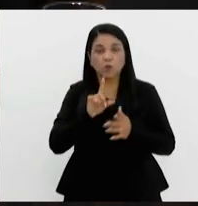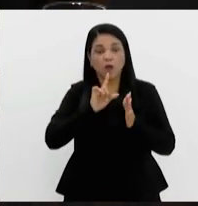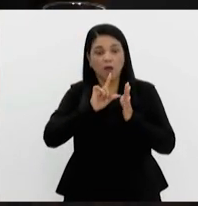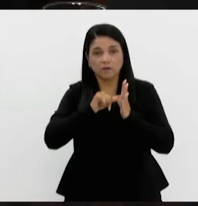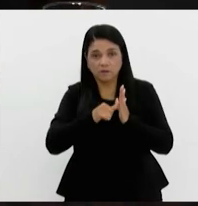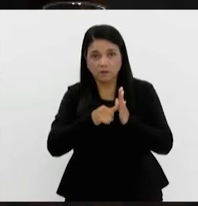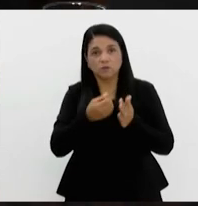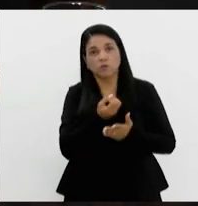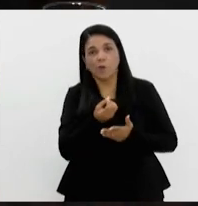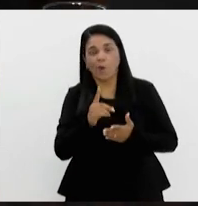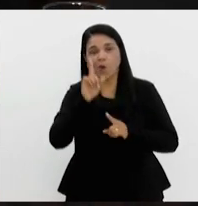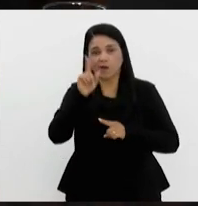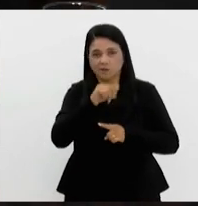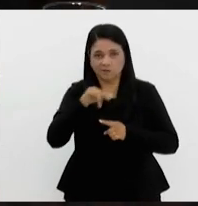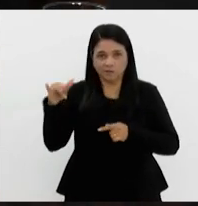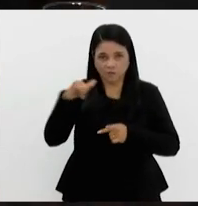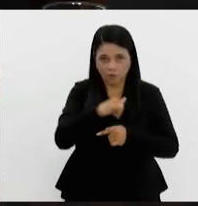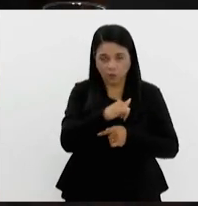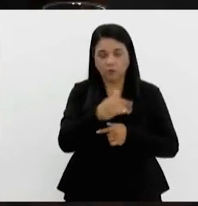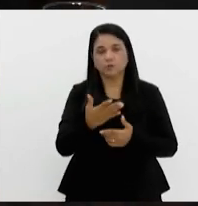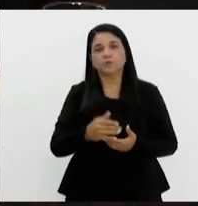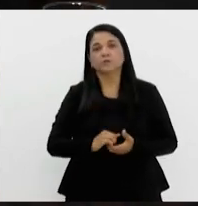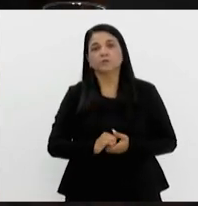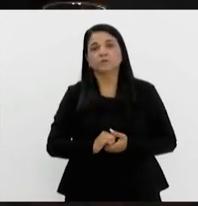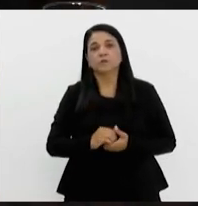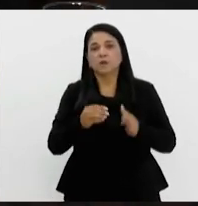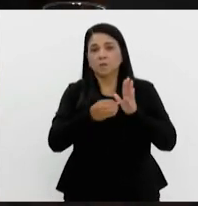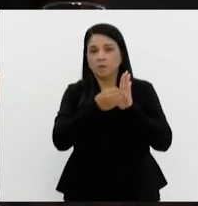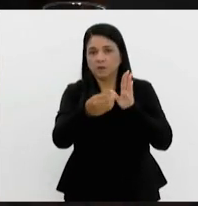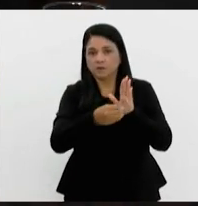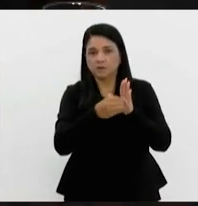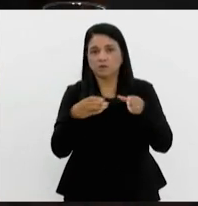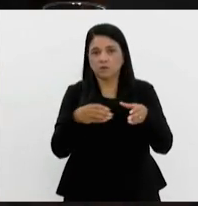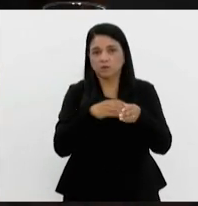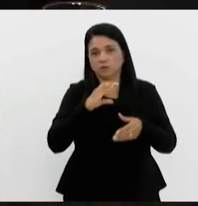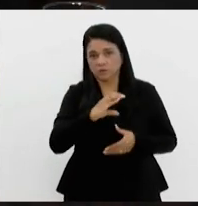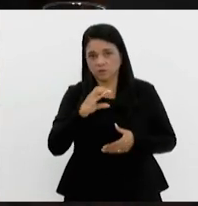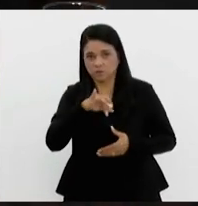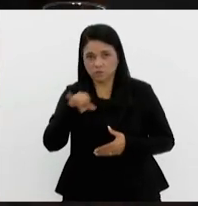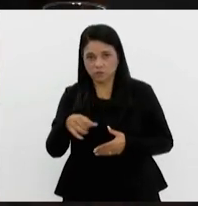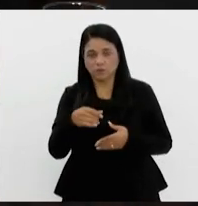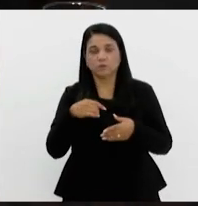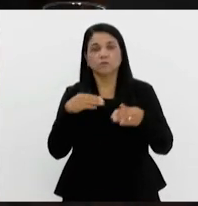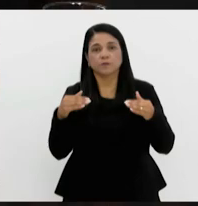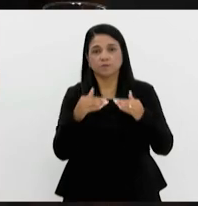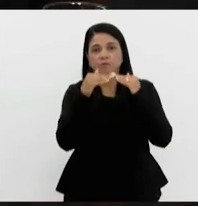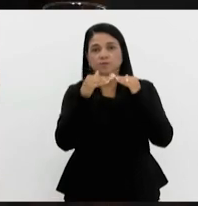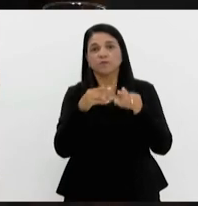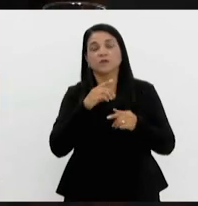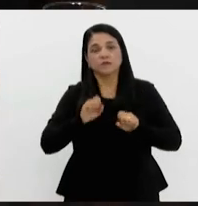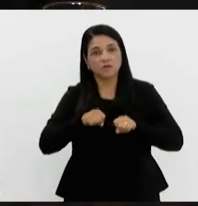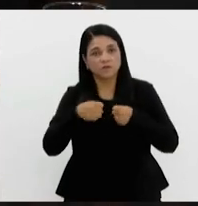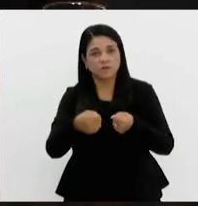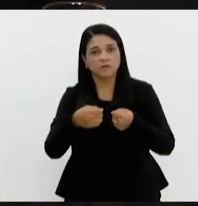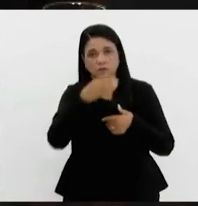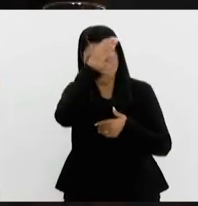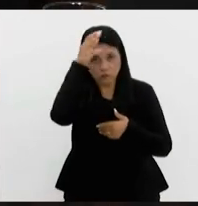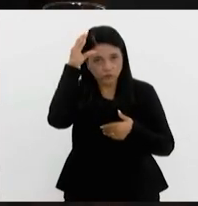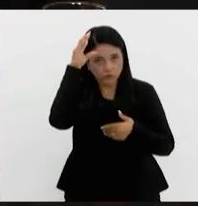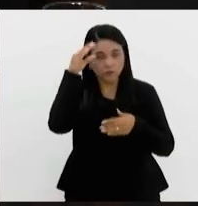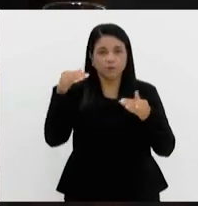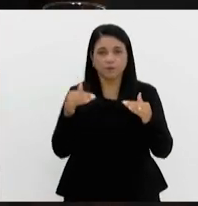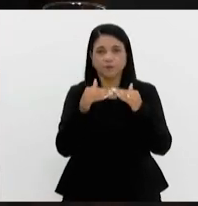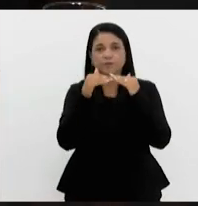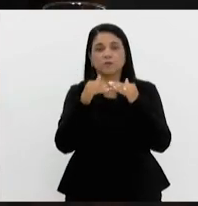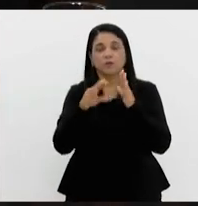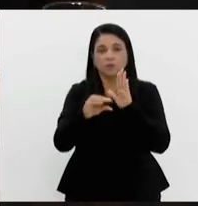e cancelamento de voos, na forma que menciona. Pareceres das comissões de Constituição e Justiça pela constitucionalidade e defesa do consumidor favorável,